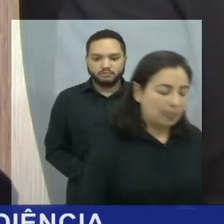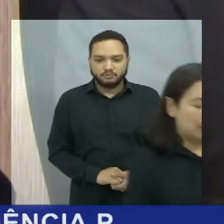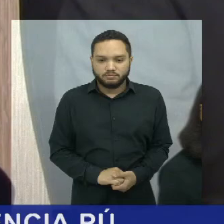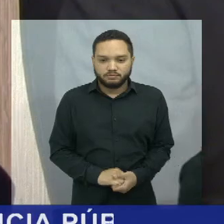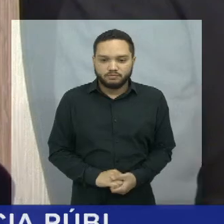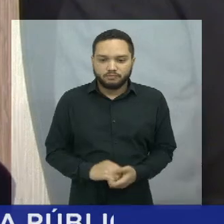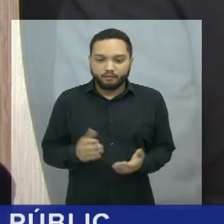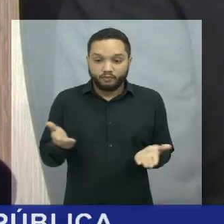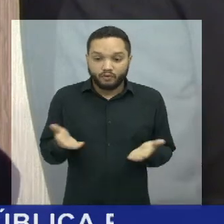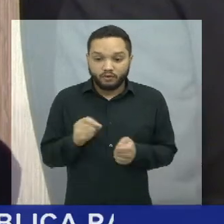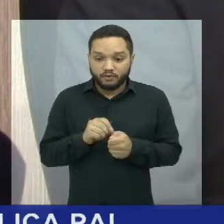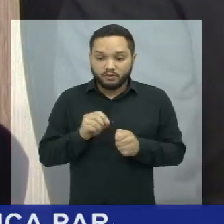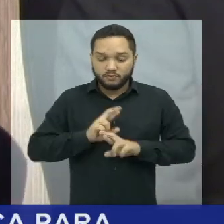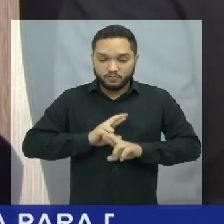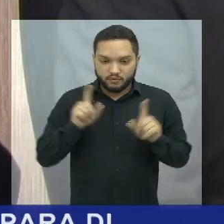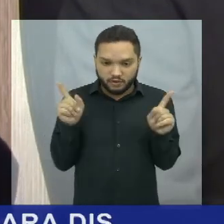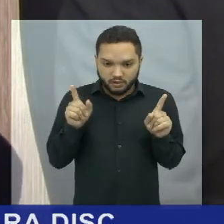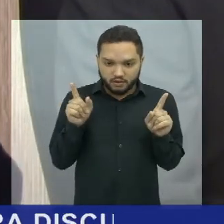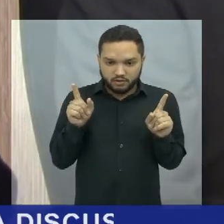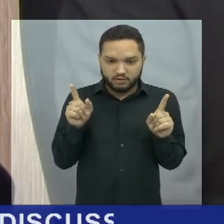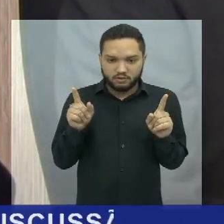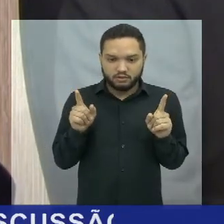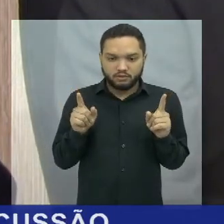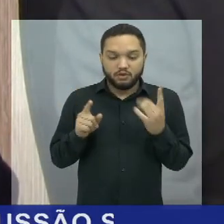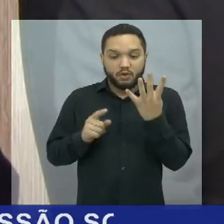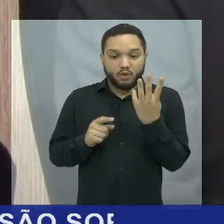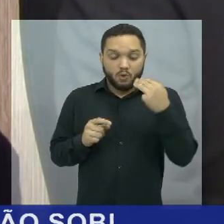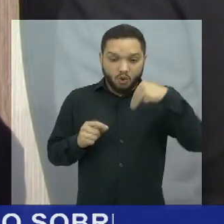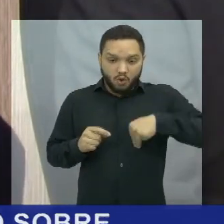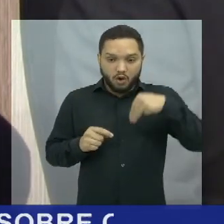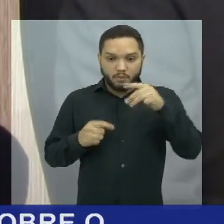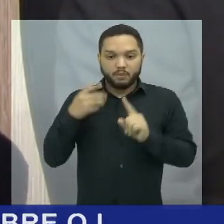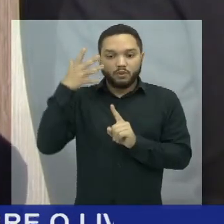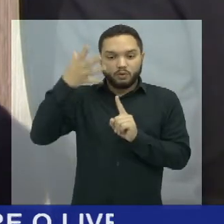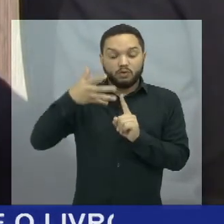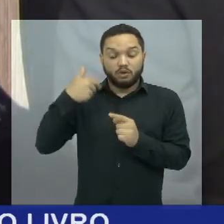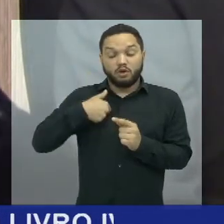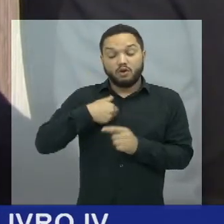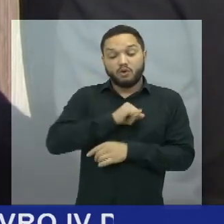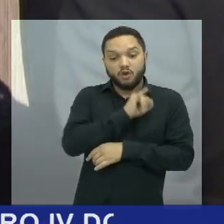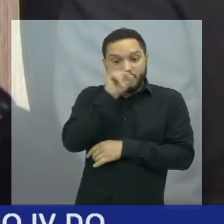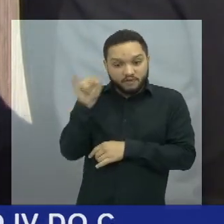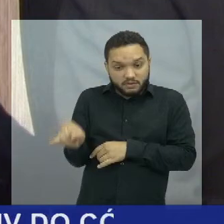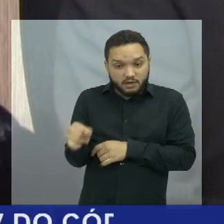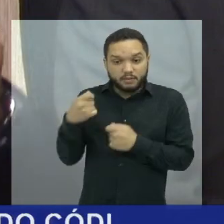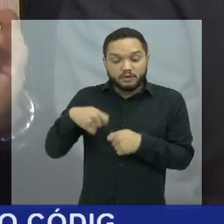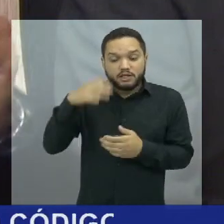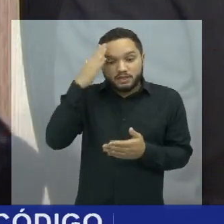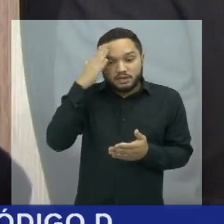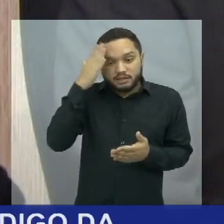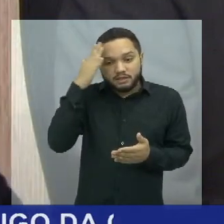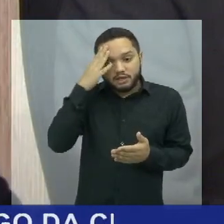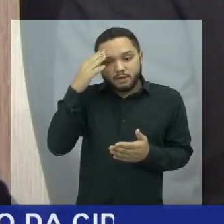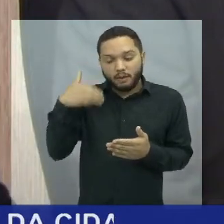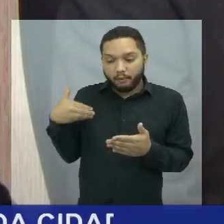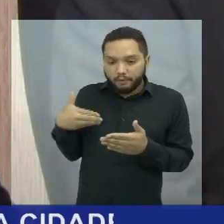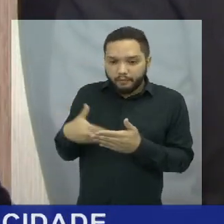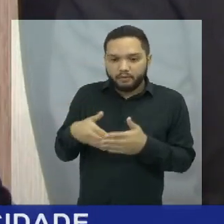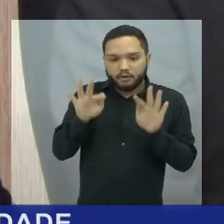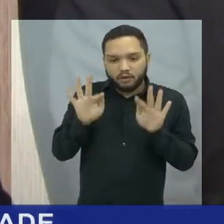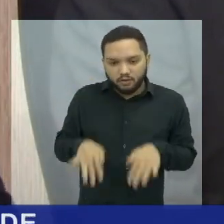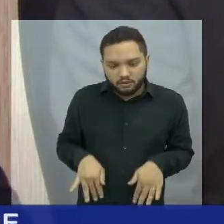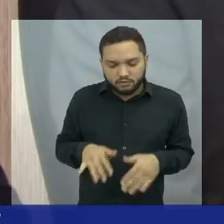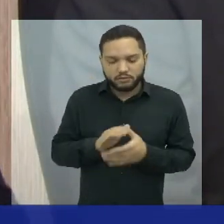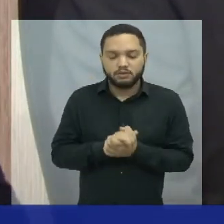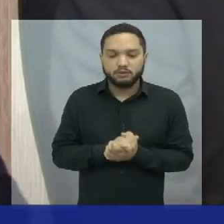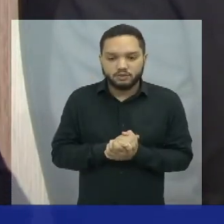anteriores. Quando chegarmos aos 4 minutos de fala, eu vou alertar o orador para ele ter uma noção também do tempo que ele está